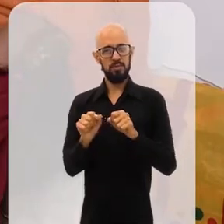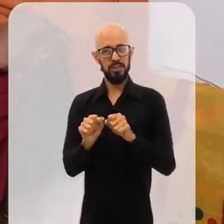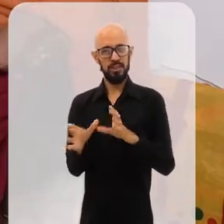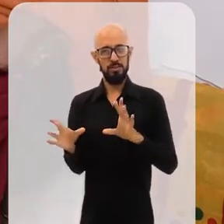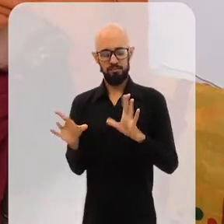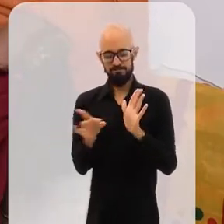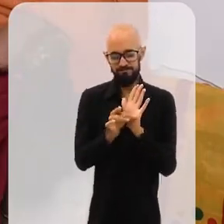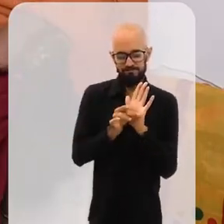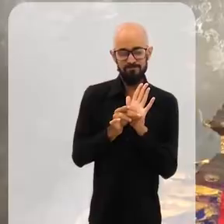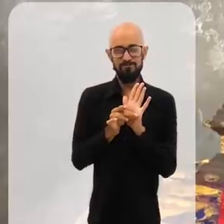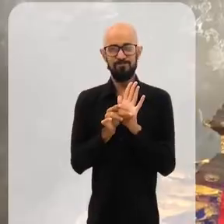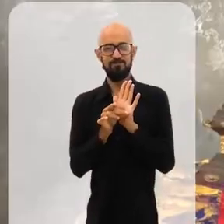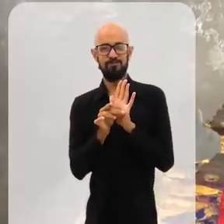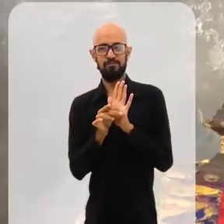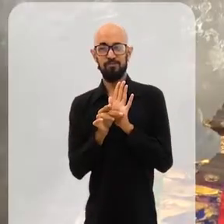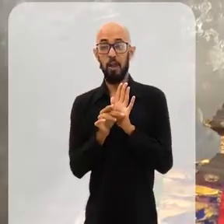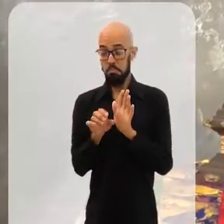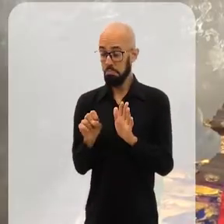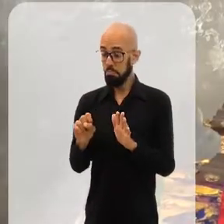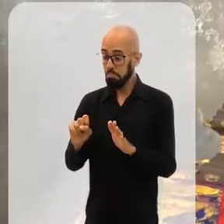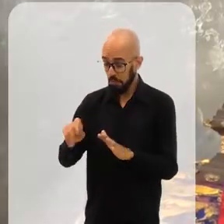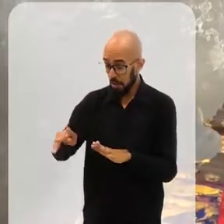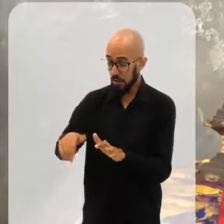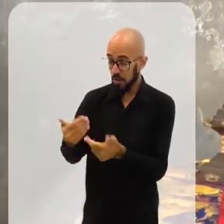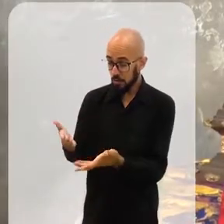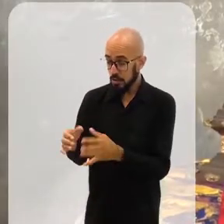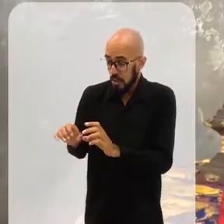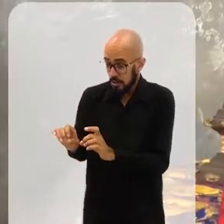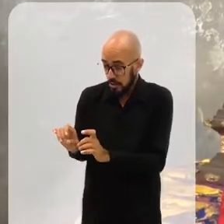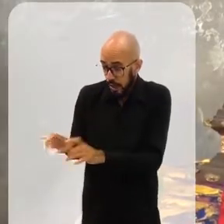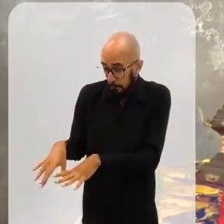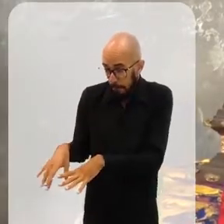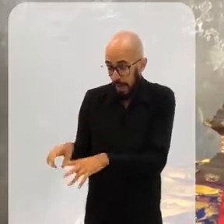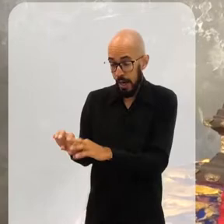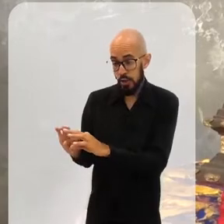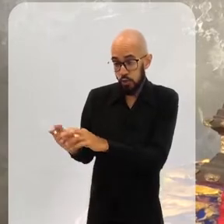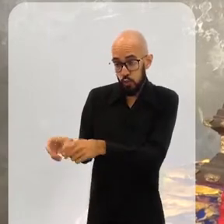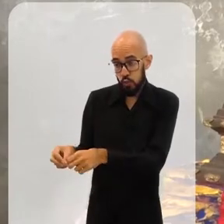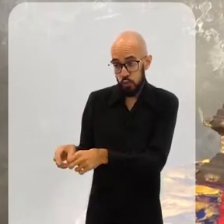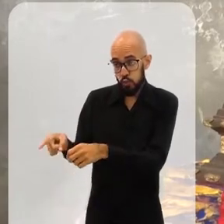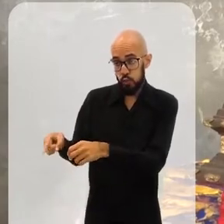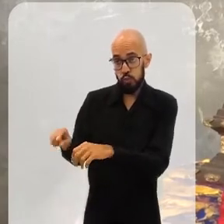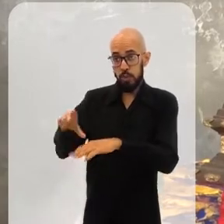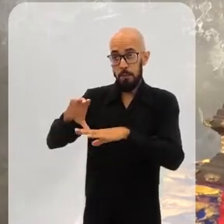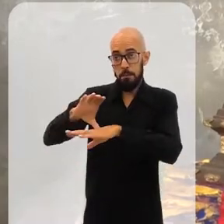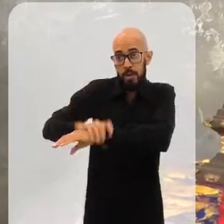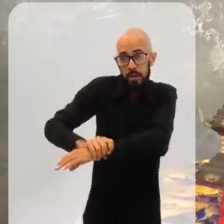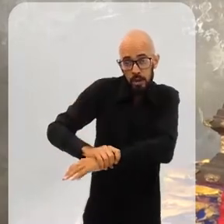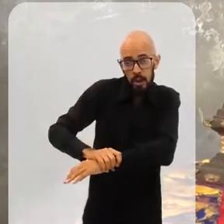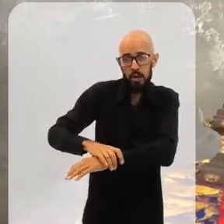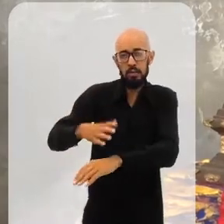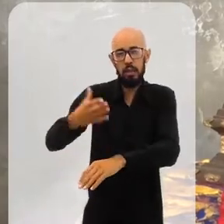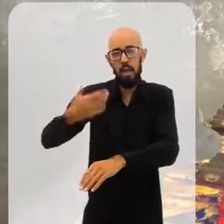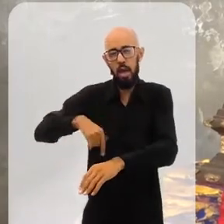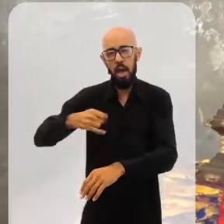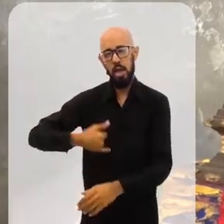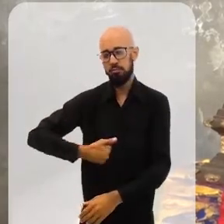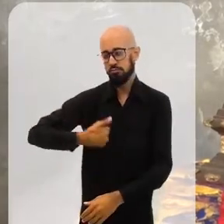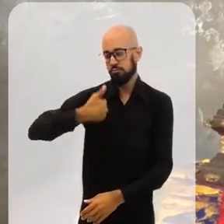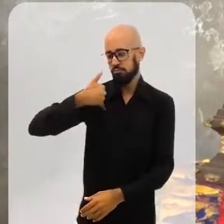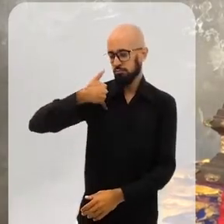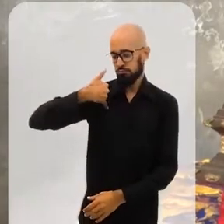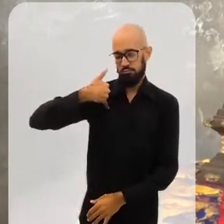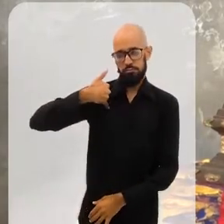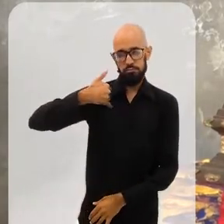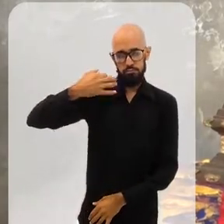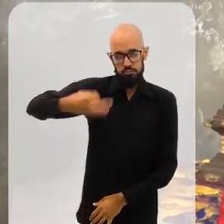você se desapega das coisas materiais que podem ser criar, sejam ligadas à futilidade ou